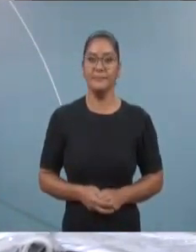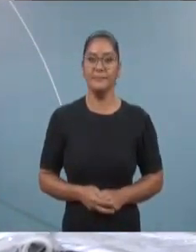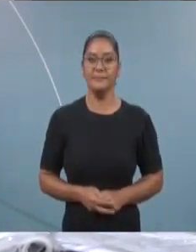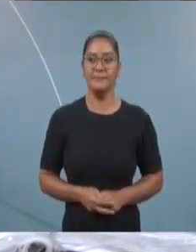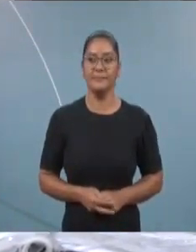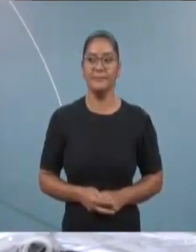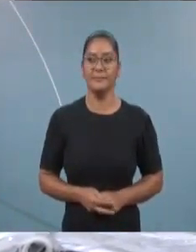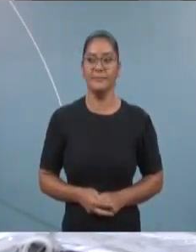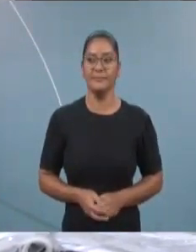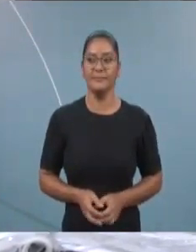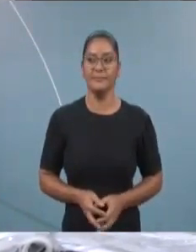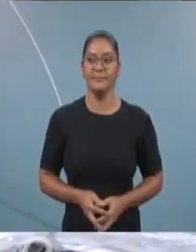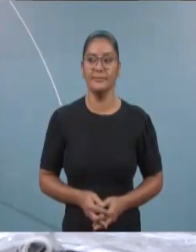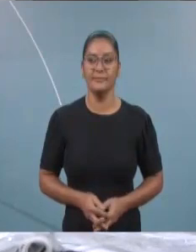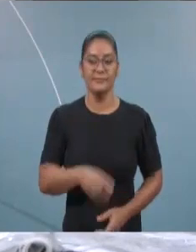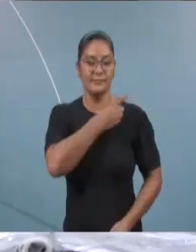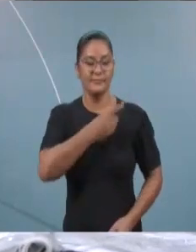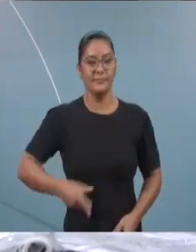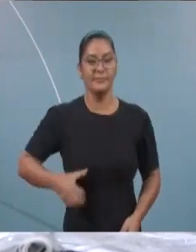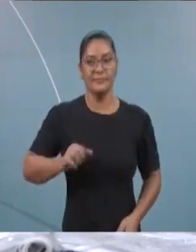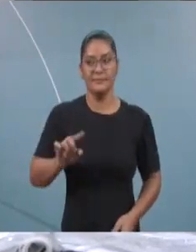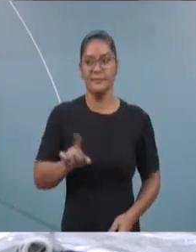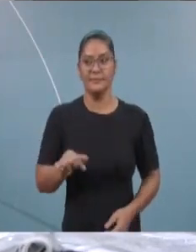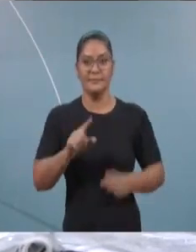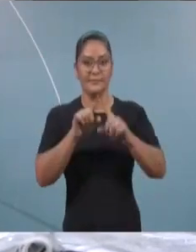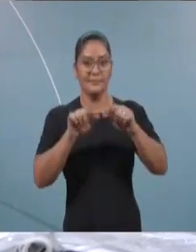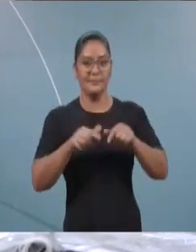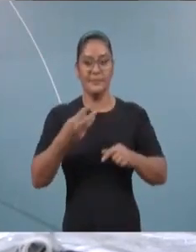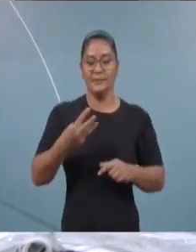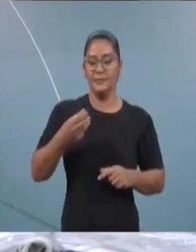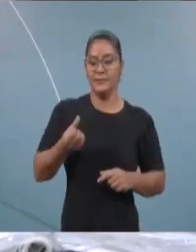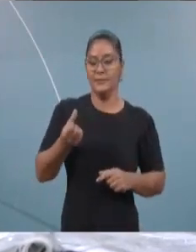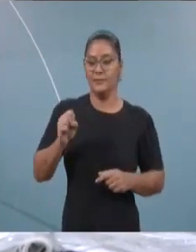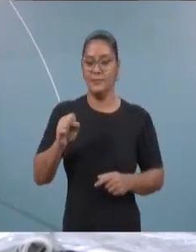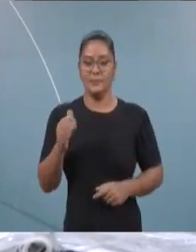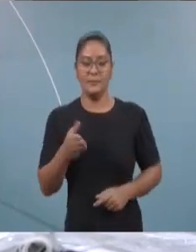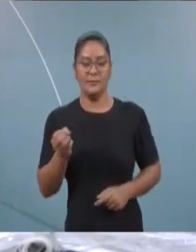substitutivo ainda Deputado luí Eduardo projeto de lei 368/2021